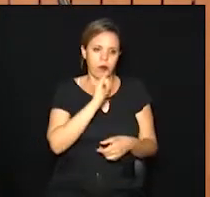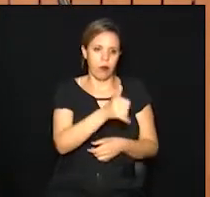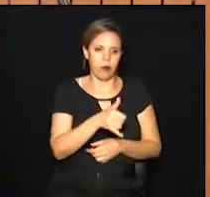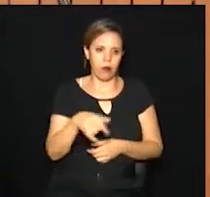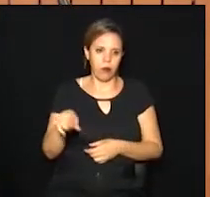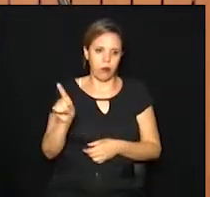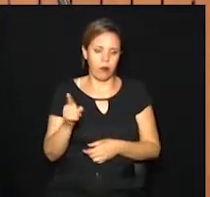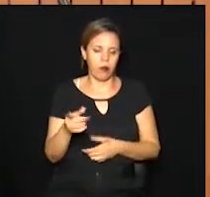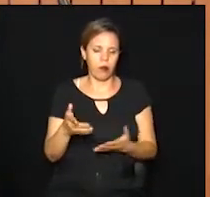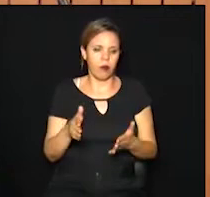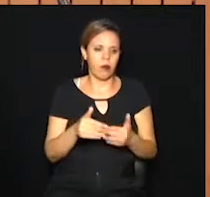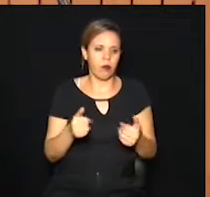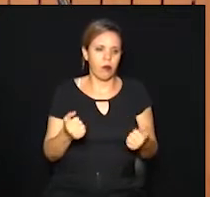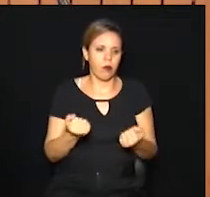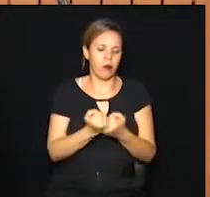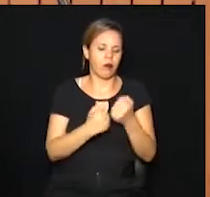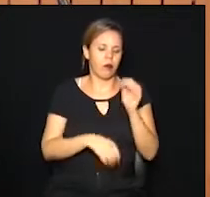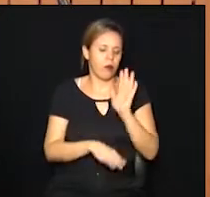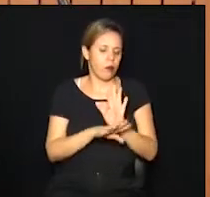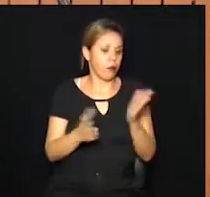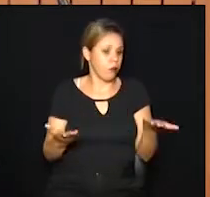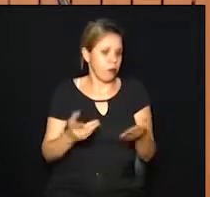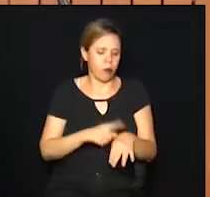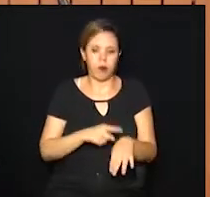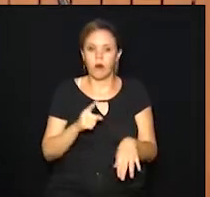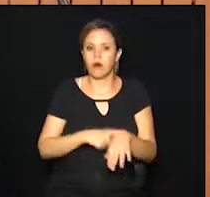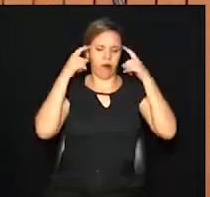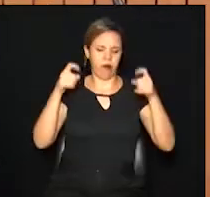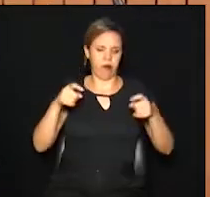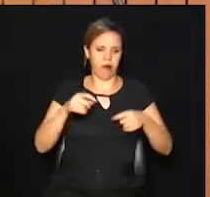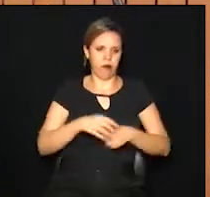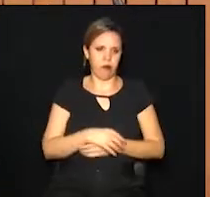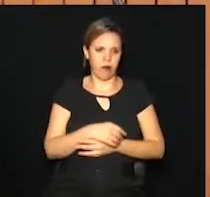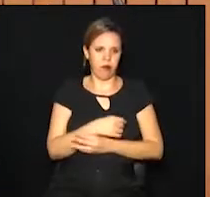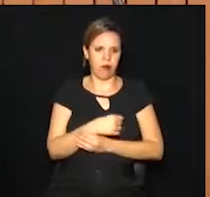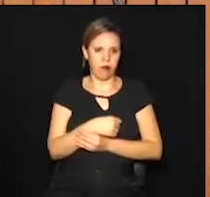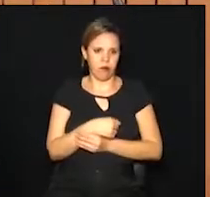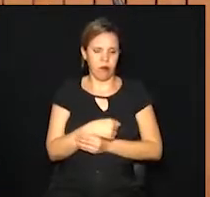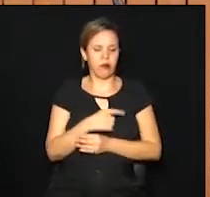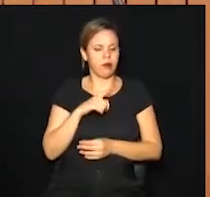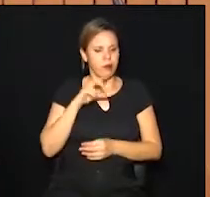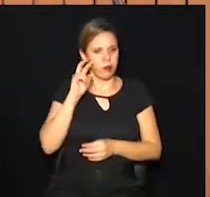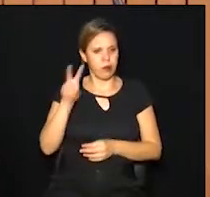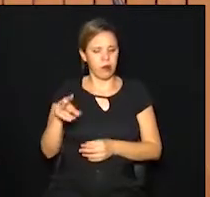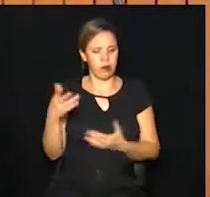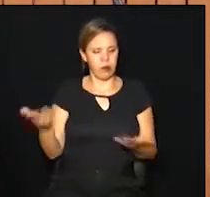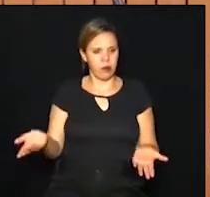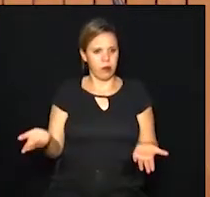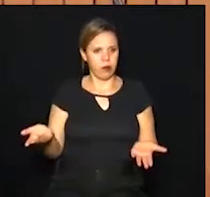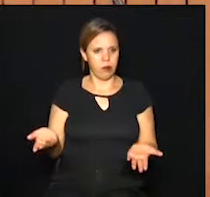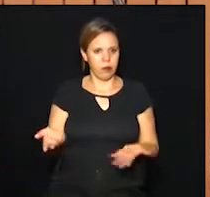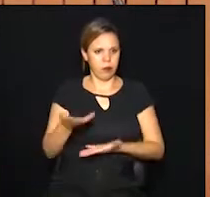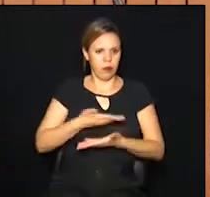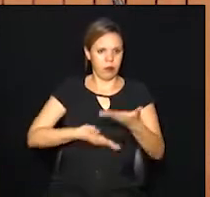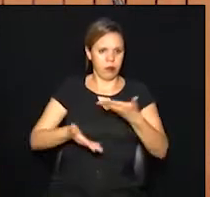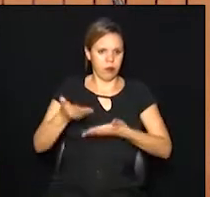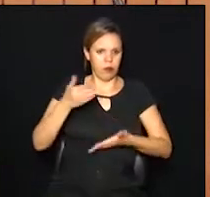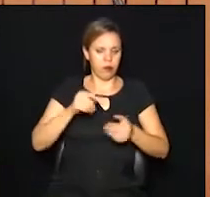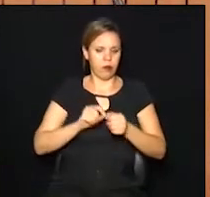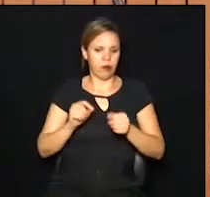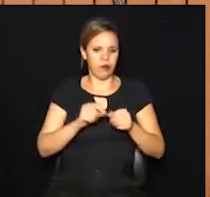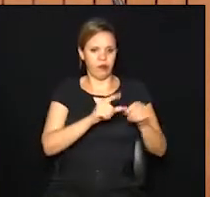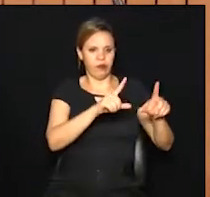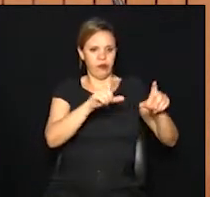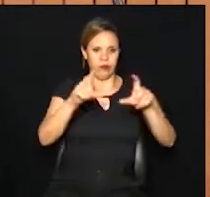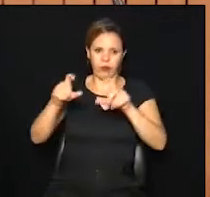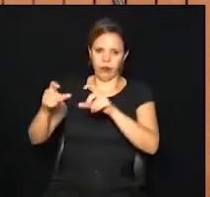buscar ajuda, nesse momento tão grave. A gente tem visto aí situação de compartilhamento de fotos,